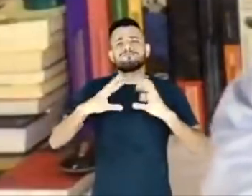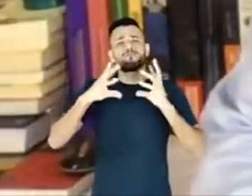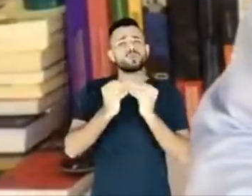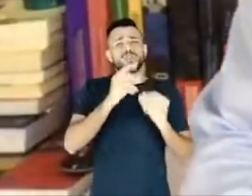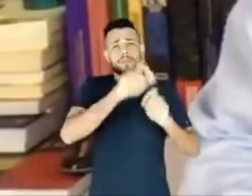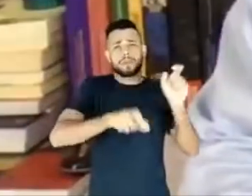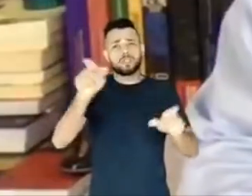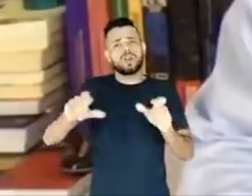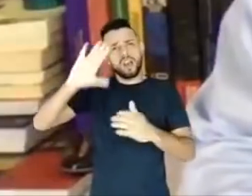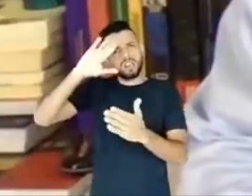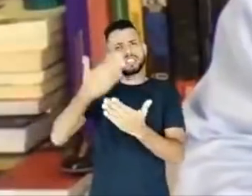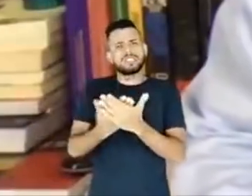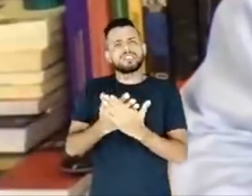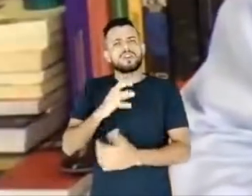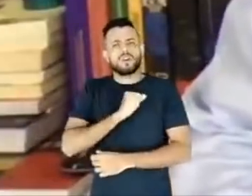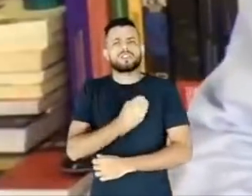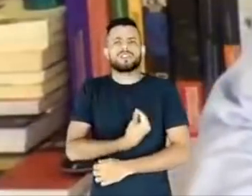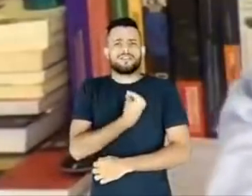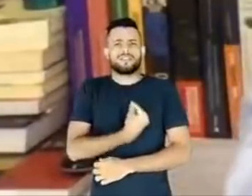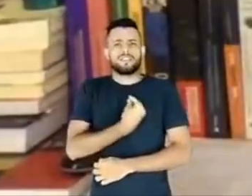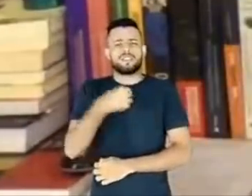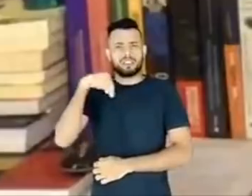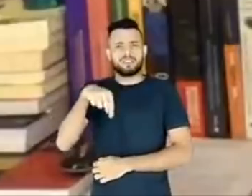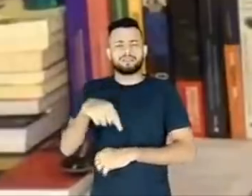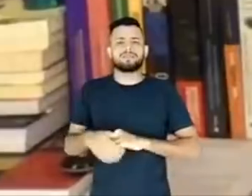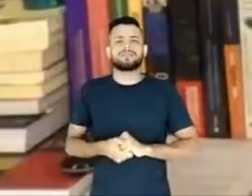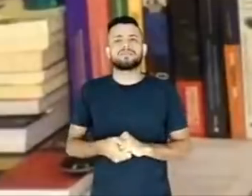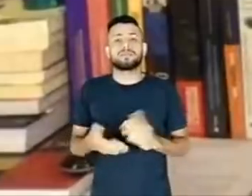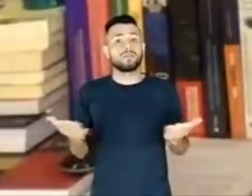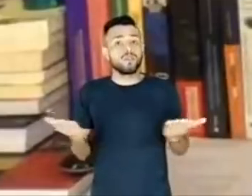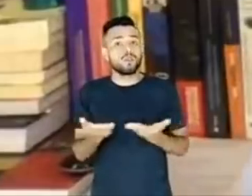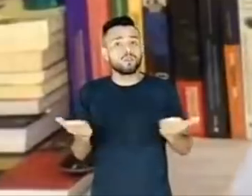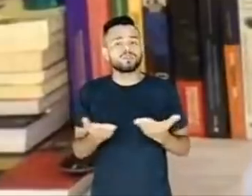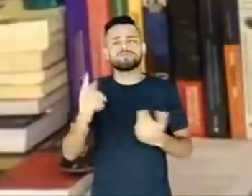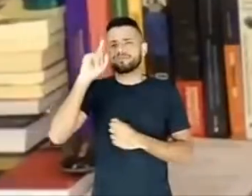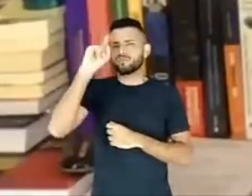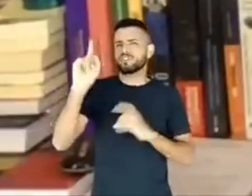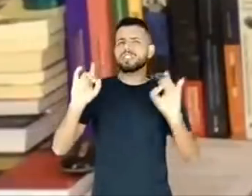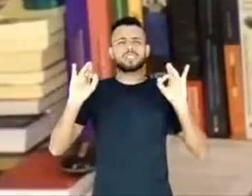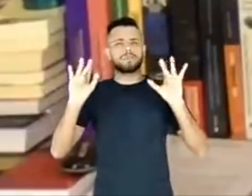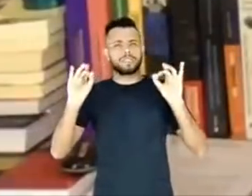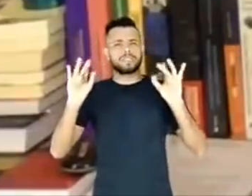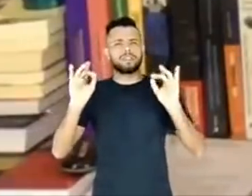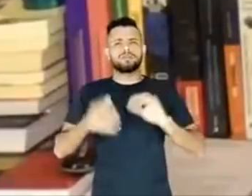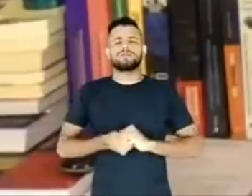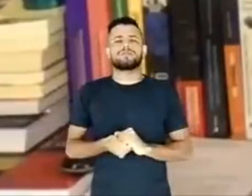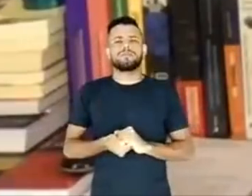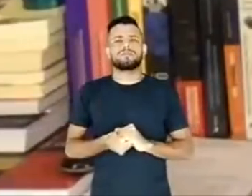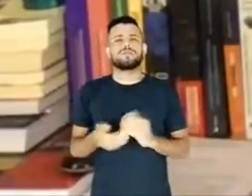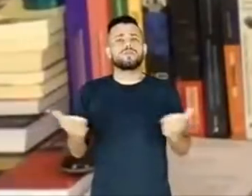da vida no nosso país. O dia de hoje é um dia muito especial, Gleice. Um dia muito